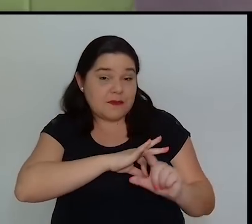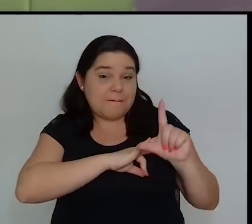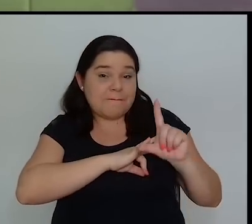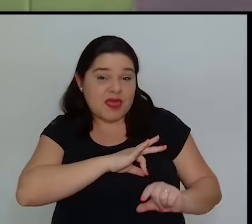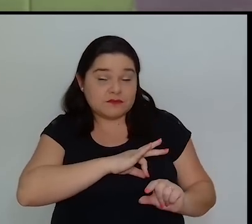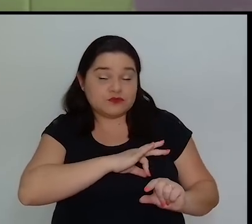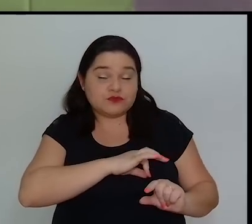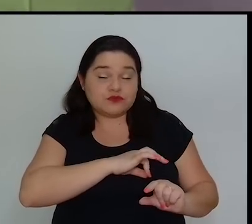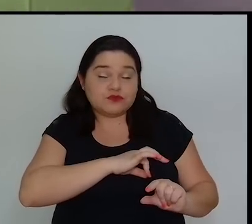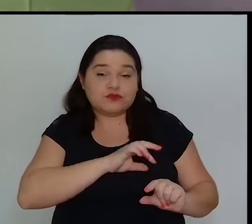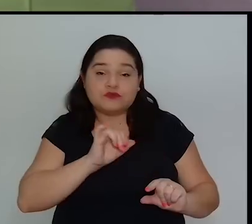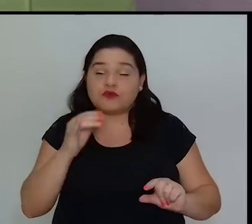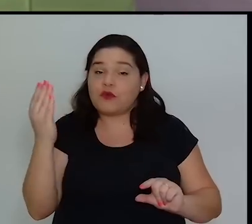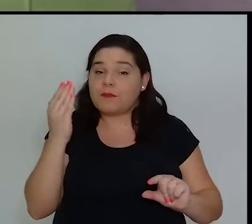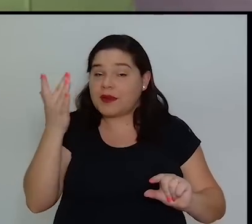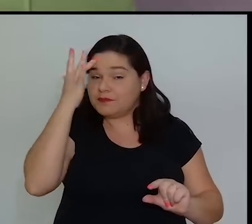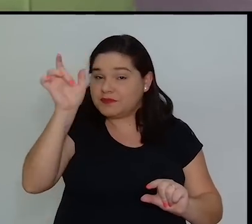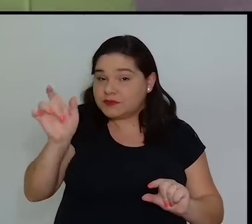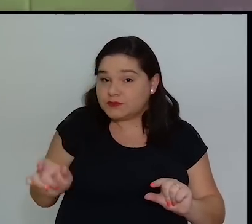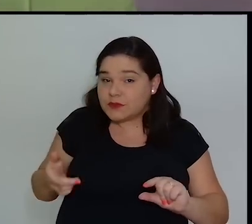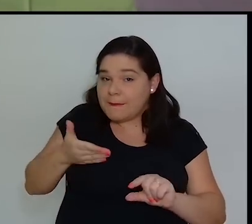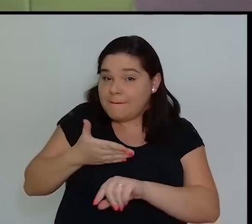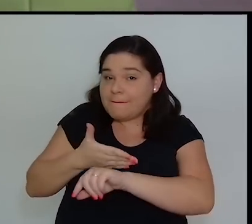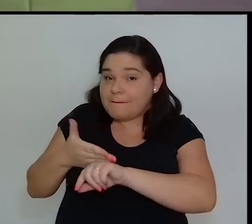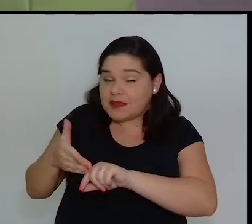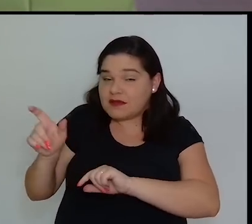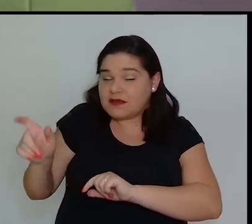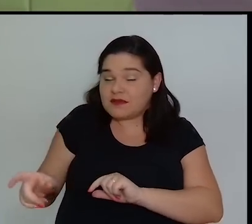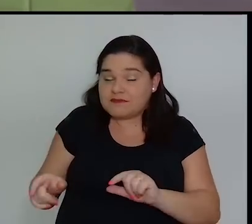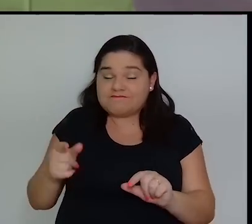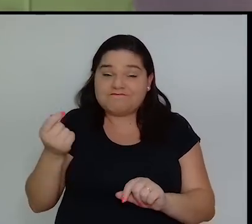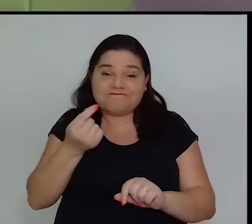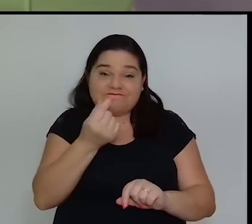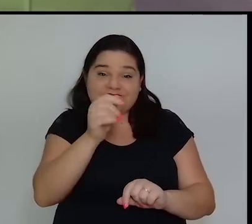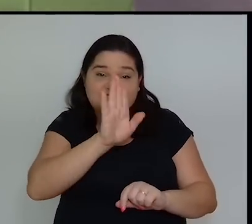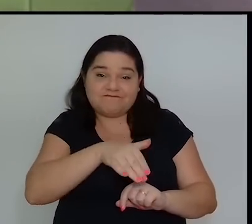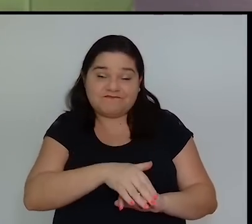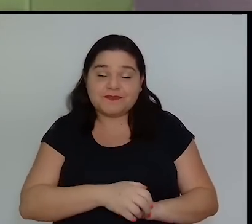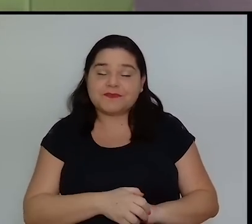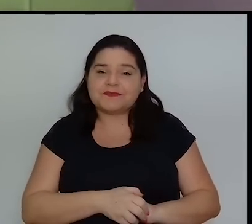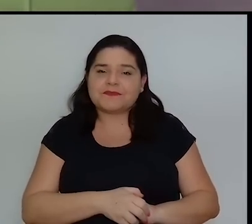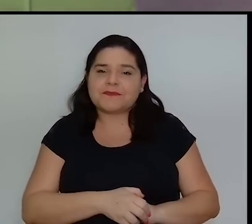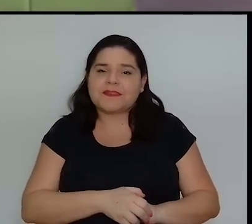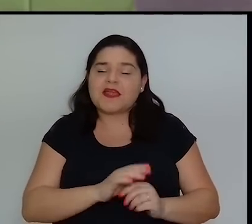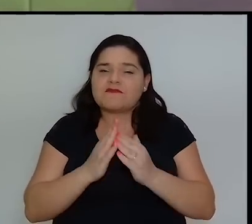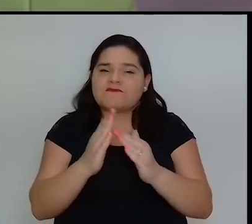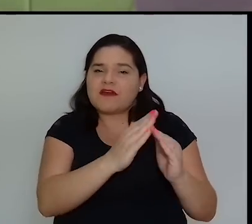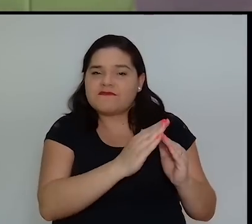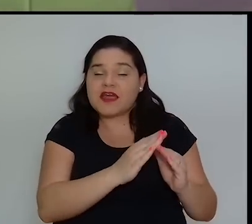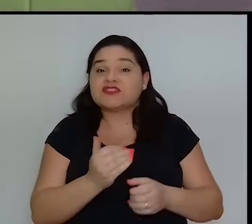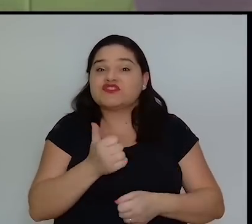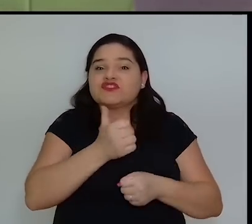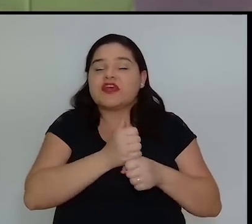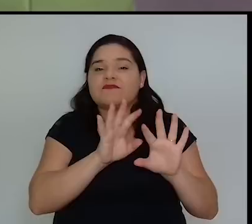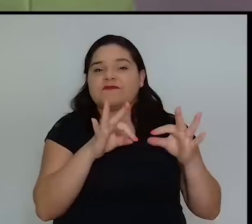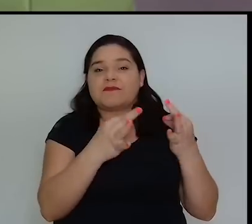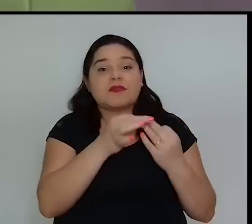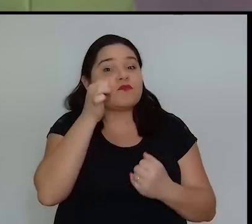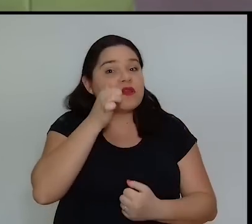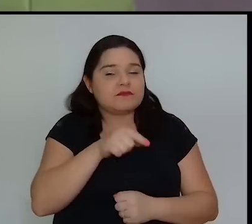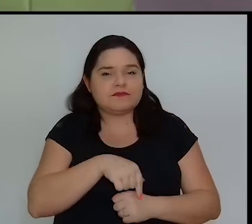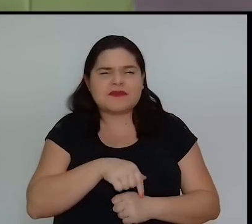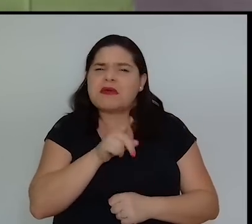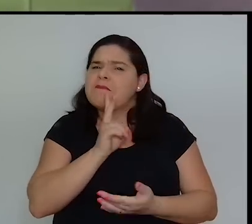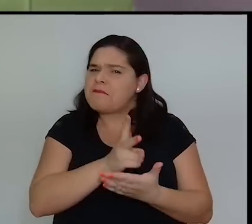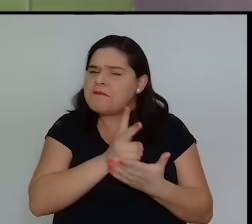Brasil a favela tendo a maioria dos lares chefiados por mulheres e mesmo as mulheres sendo estudando mais